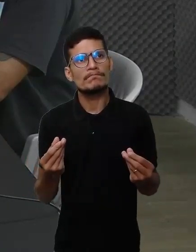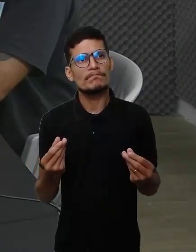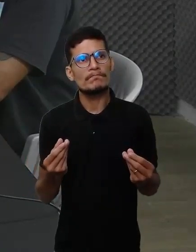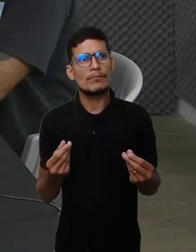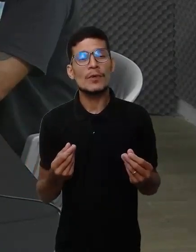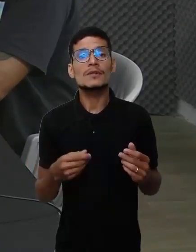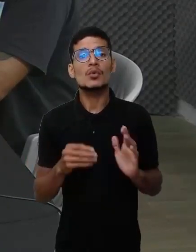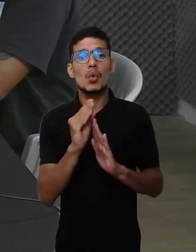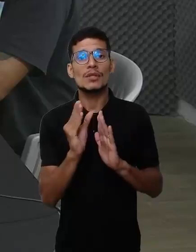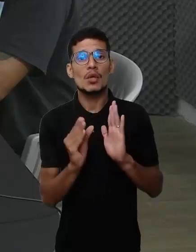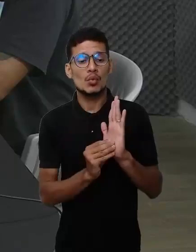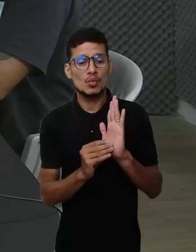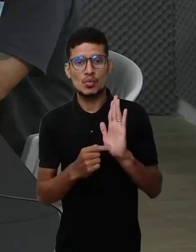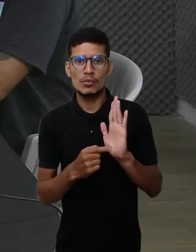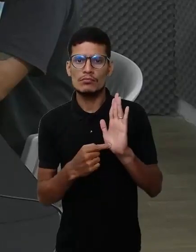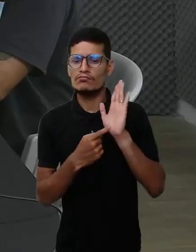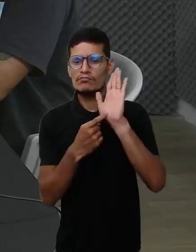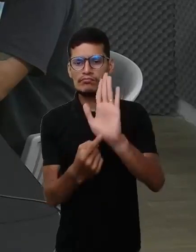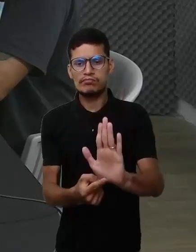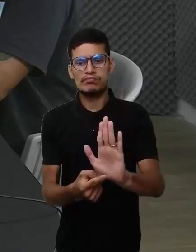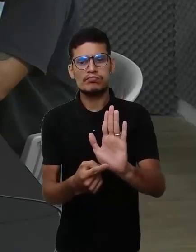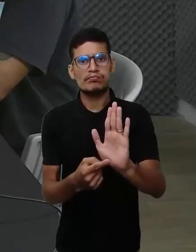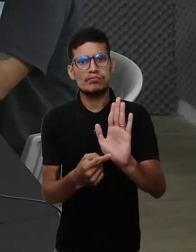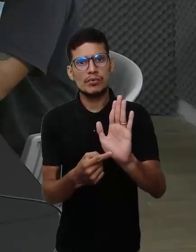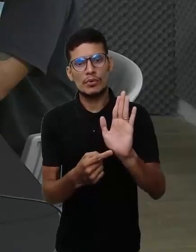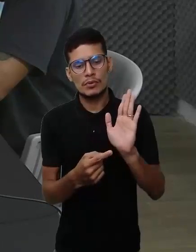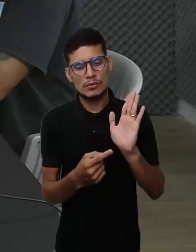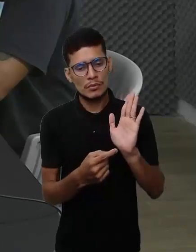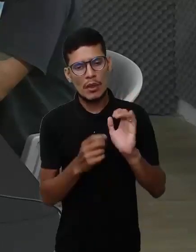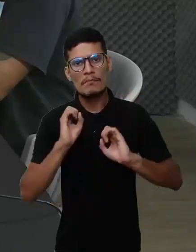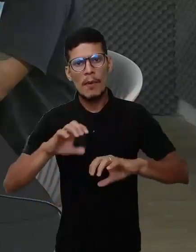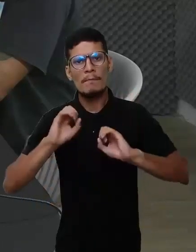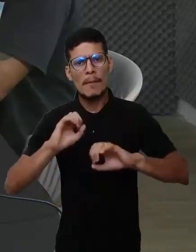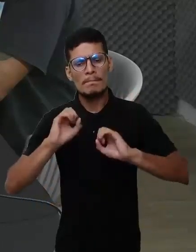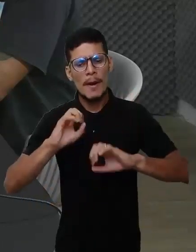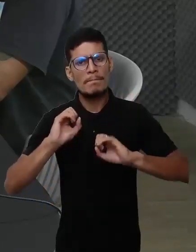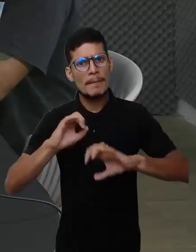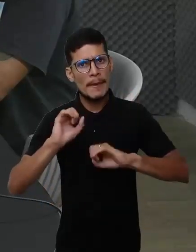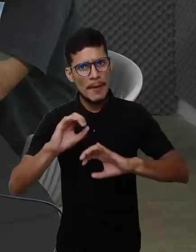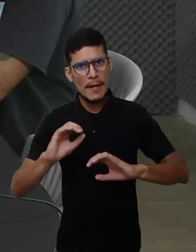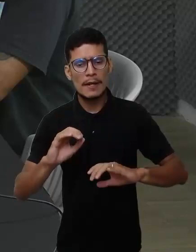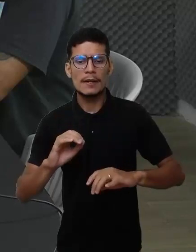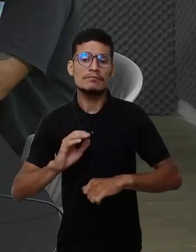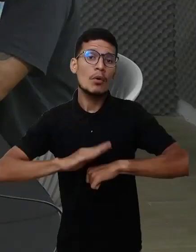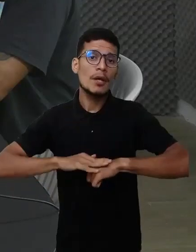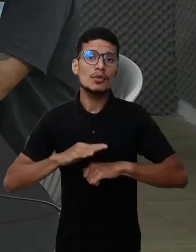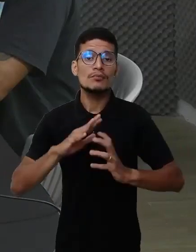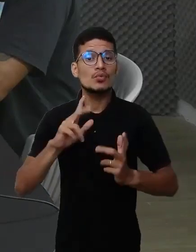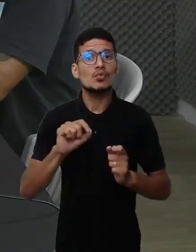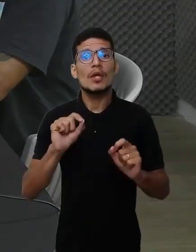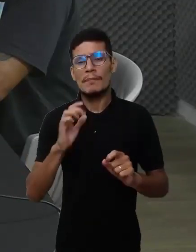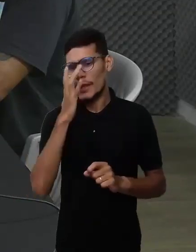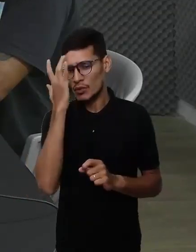com conteúdos sendo lançados contra eles, entre aspas, numa fase do mundo em que você pega um telefone